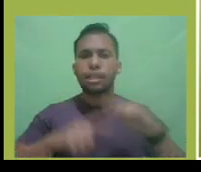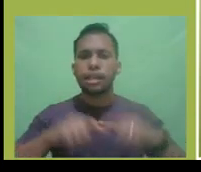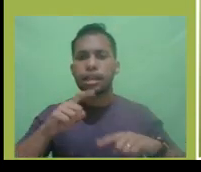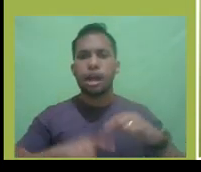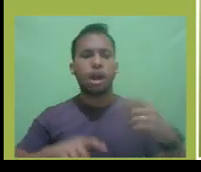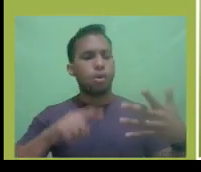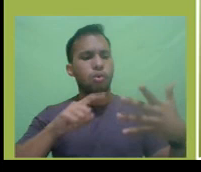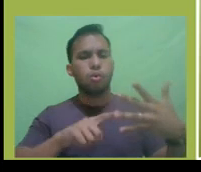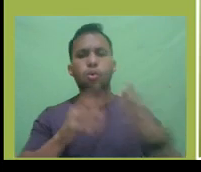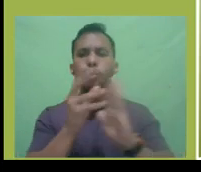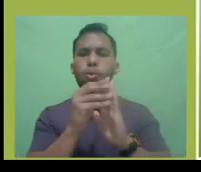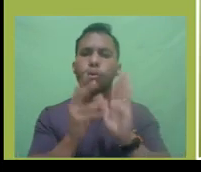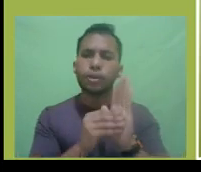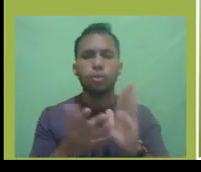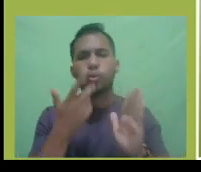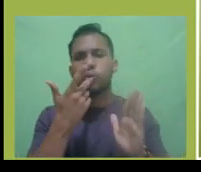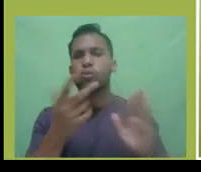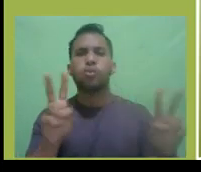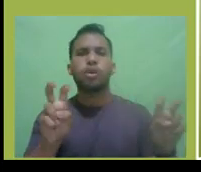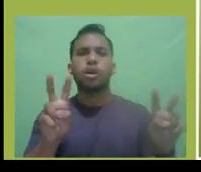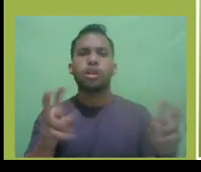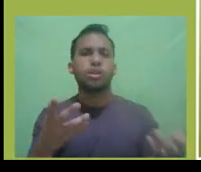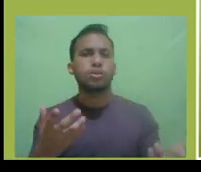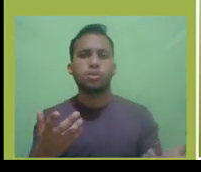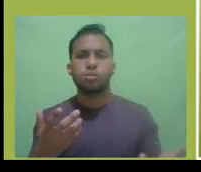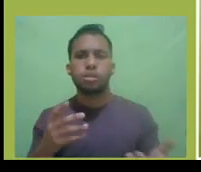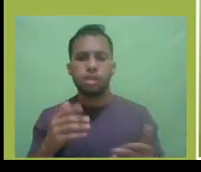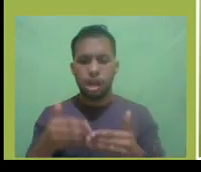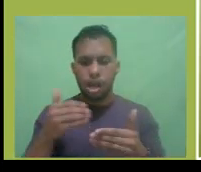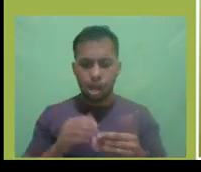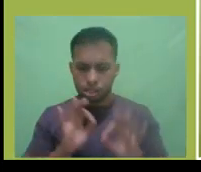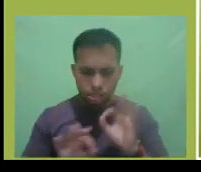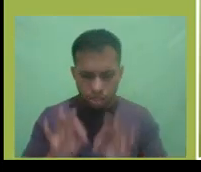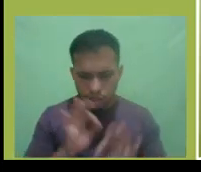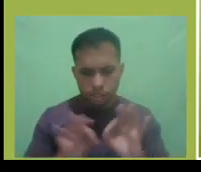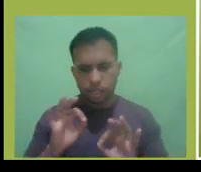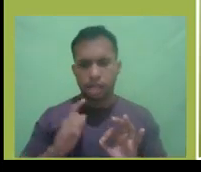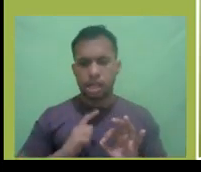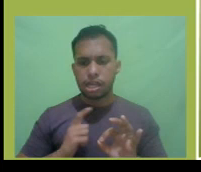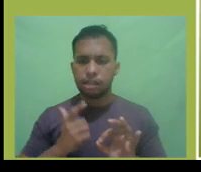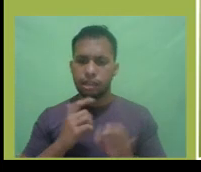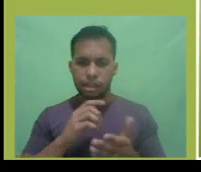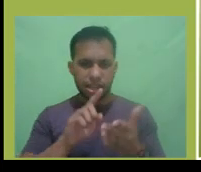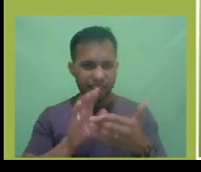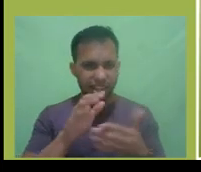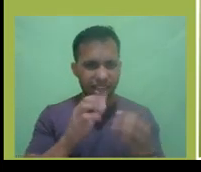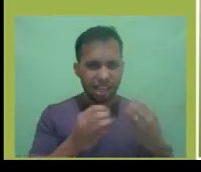algumas atitudes de precaução, ter cópia da sua apresentação, ter um plano B caso os